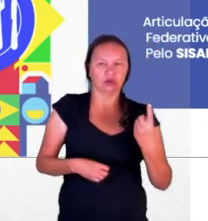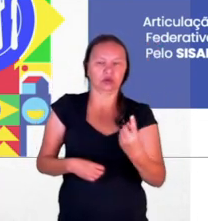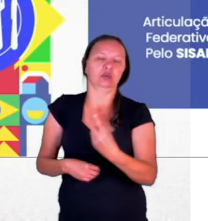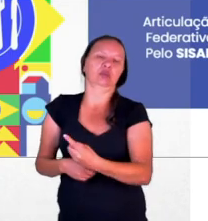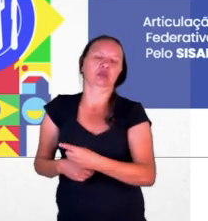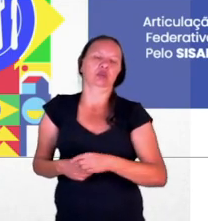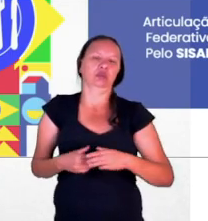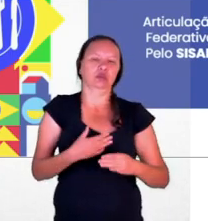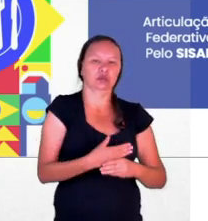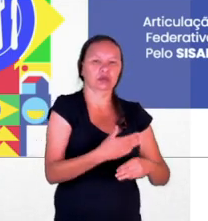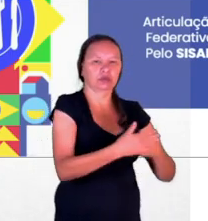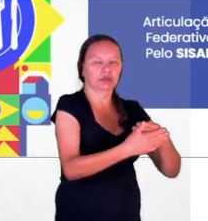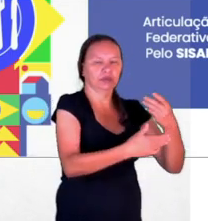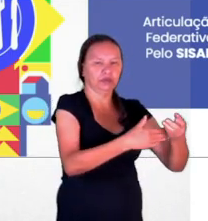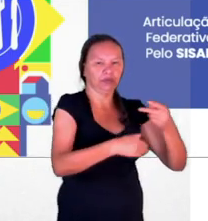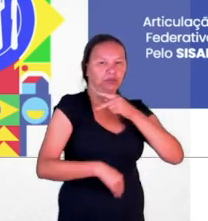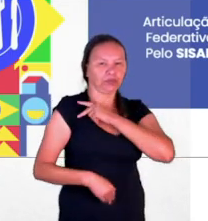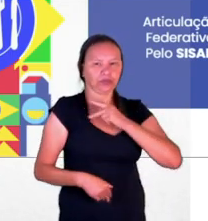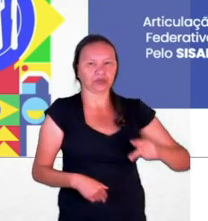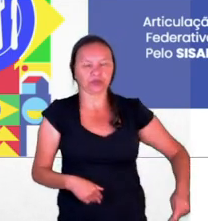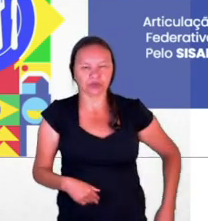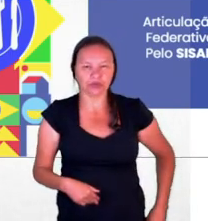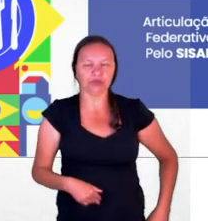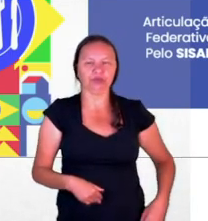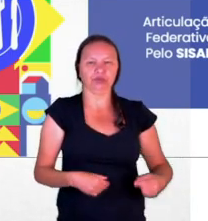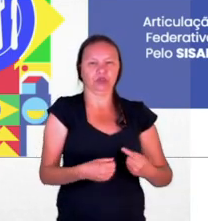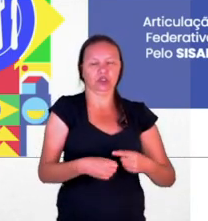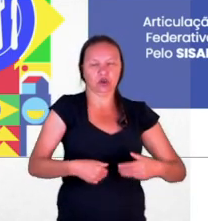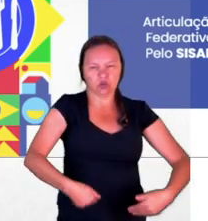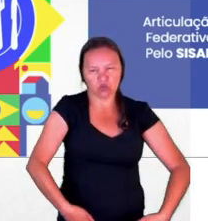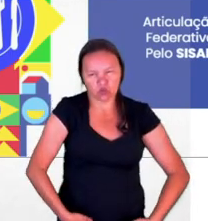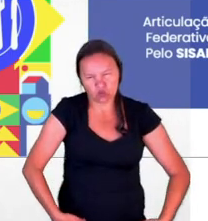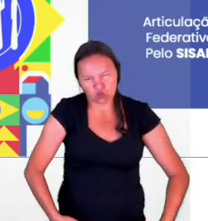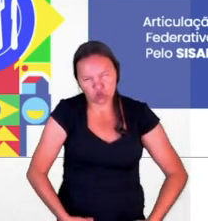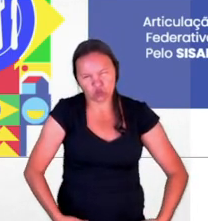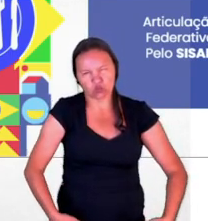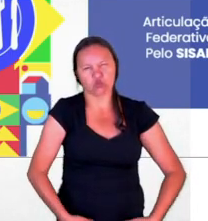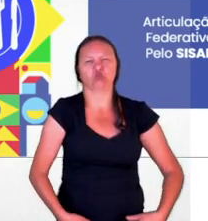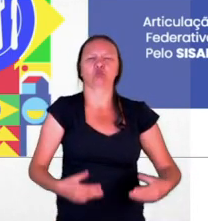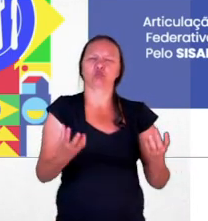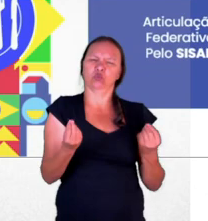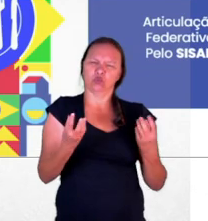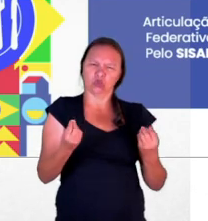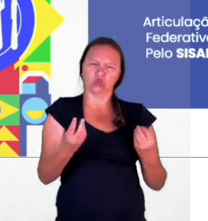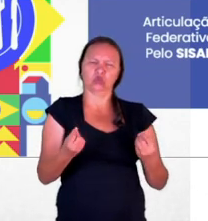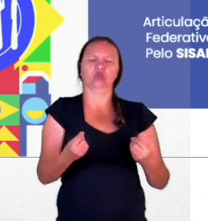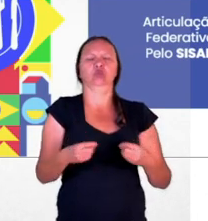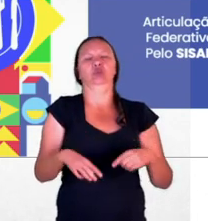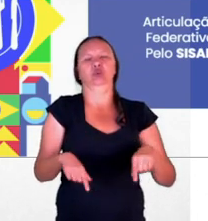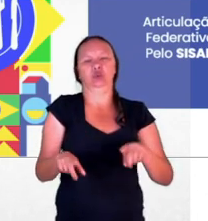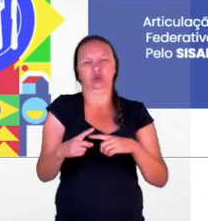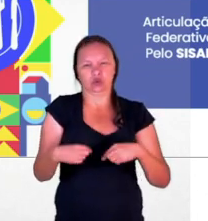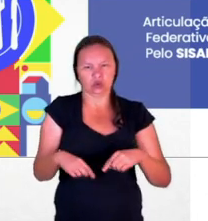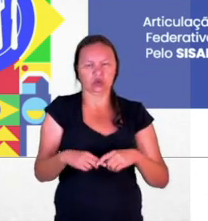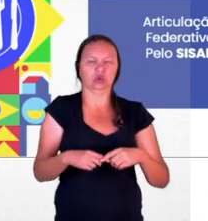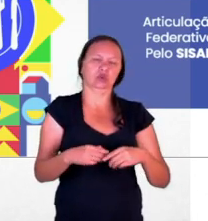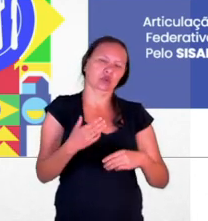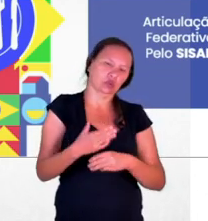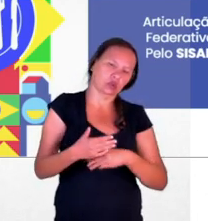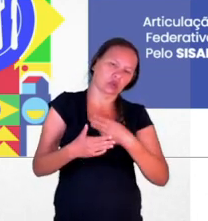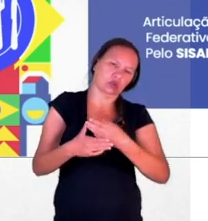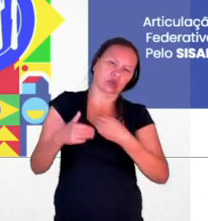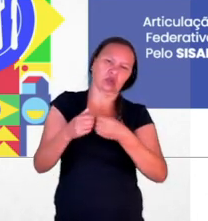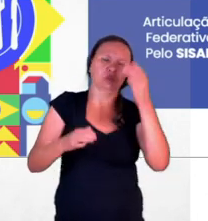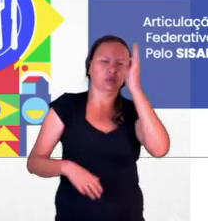contínuo dos públicos e territórios mais afetados pela fome e a isso através dos mapas de insan é da escala Brasileira de